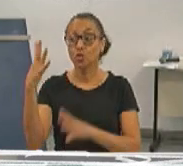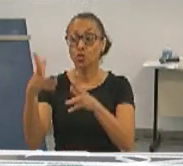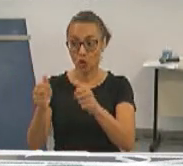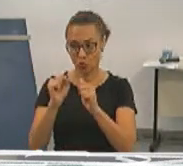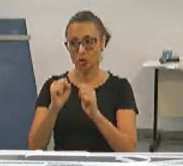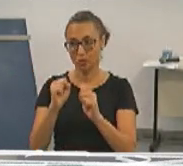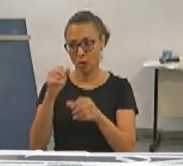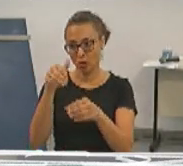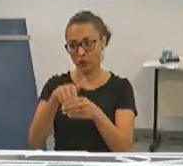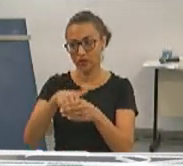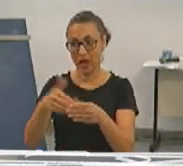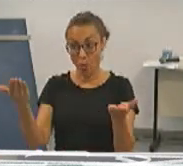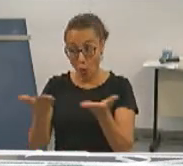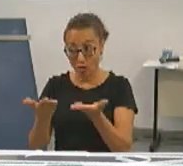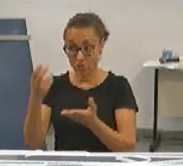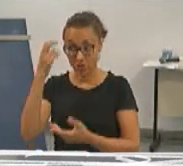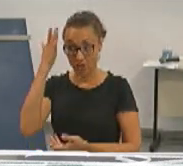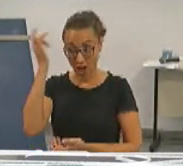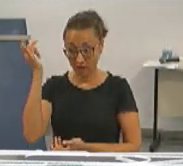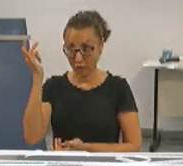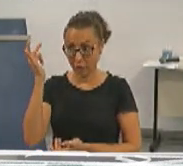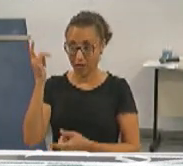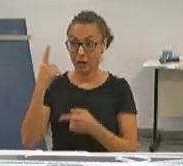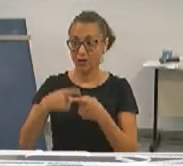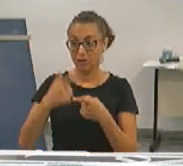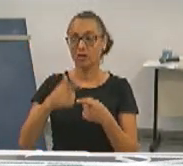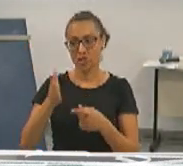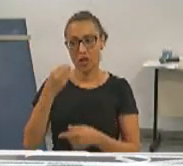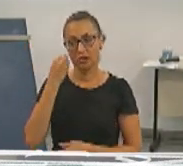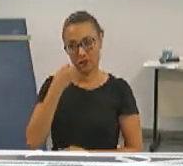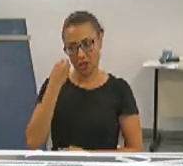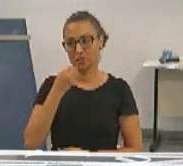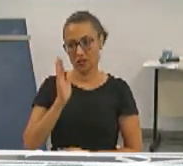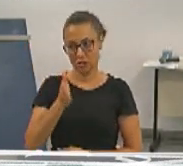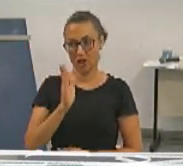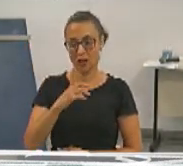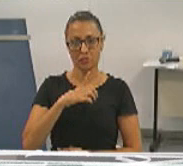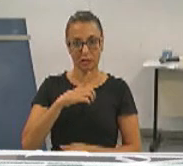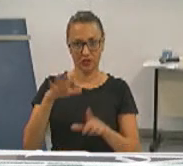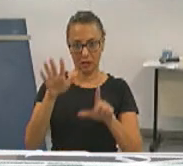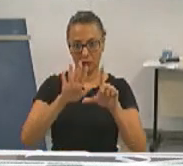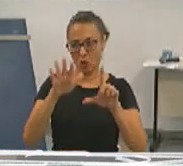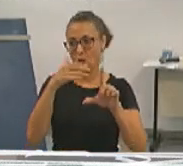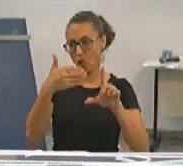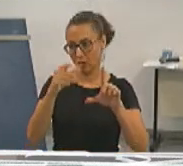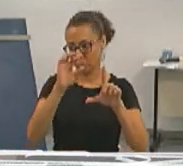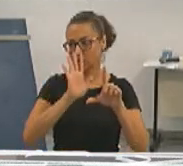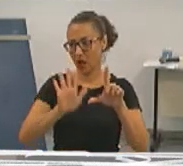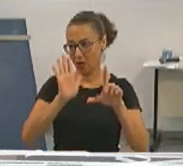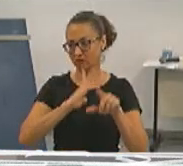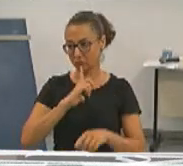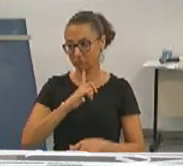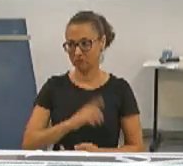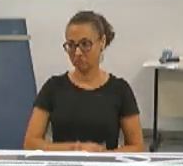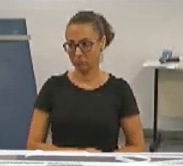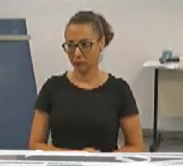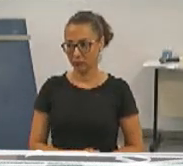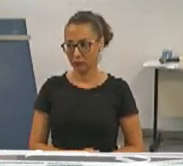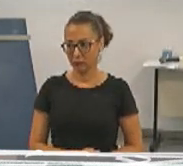feito hoje e amanhã e o sistema eleitoral já está em andamento. Nós sorteamos pela